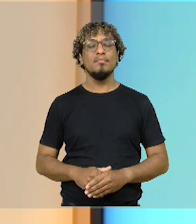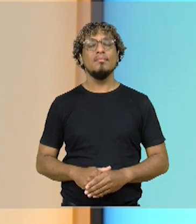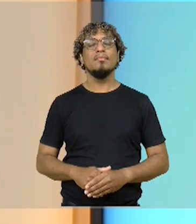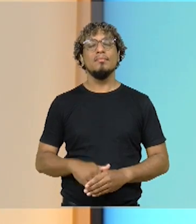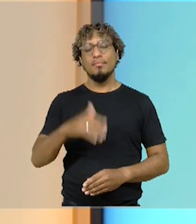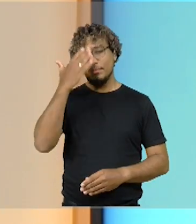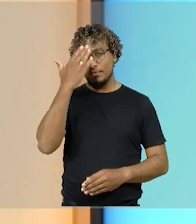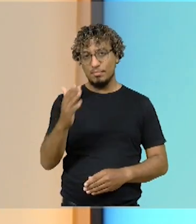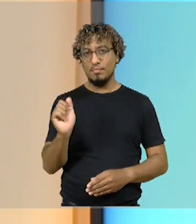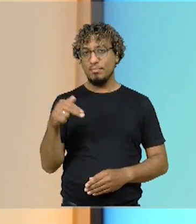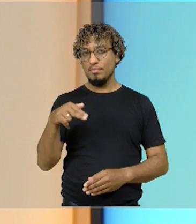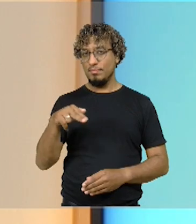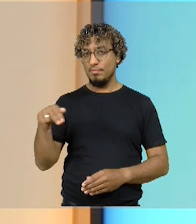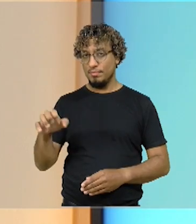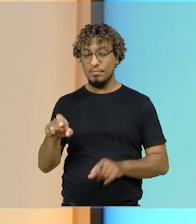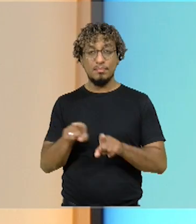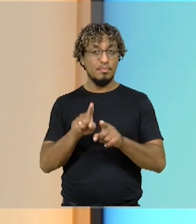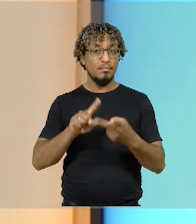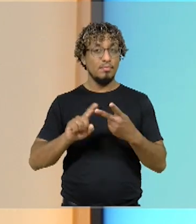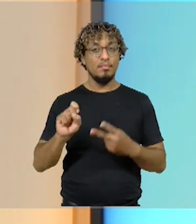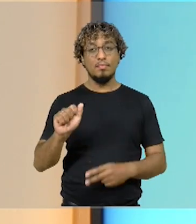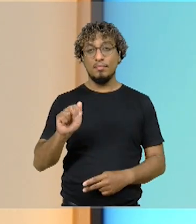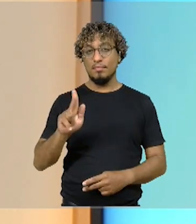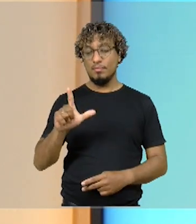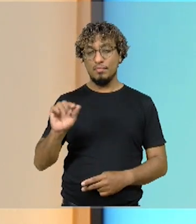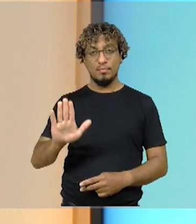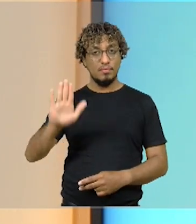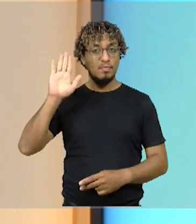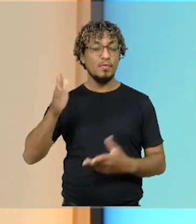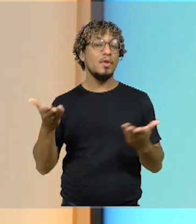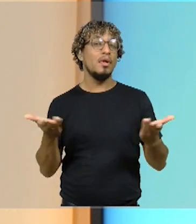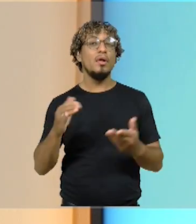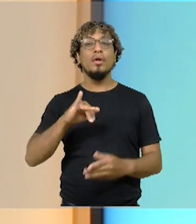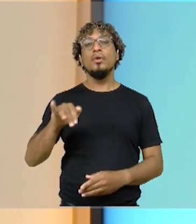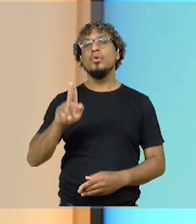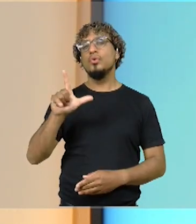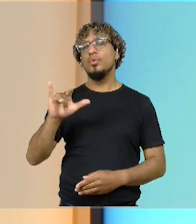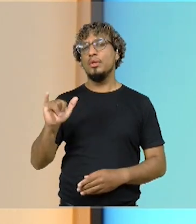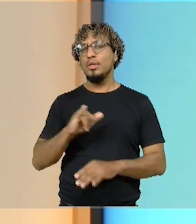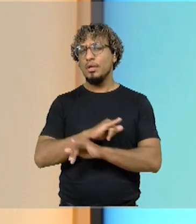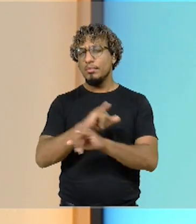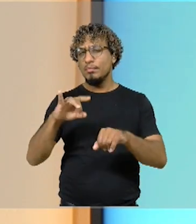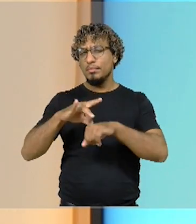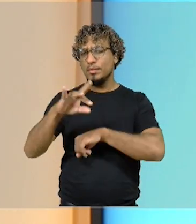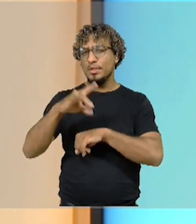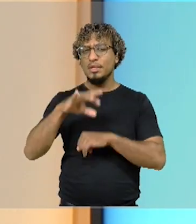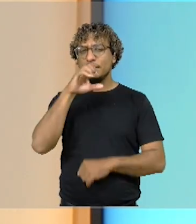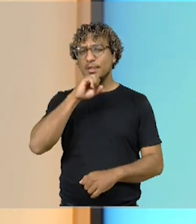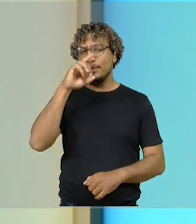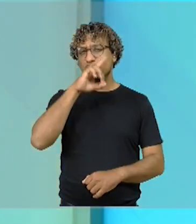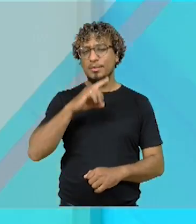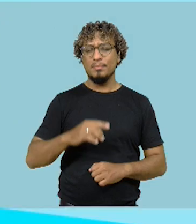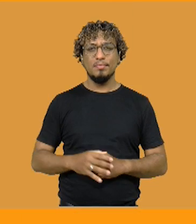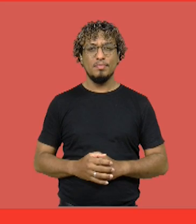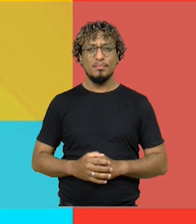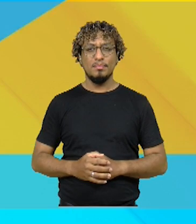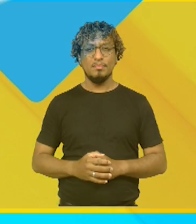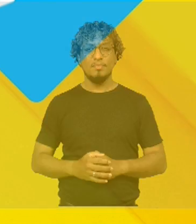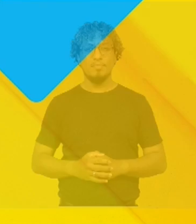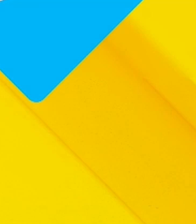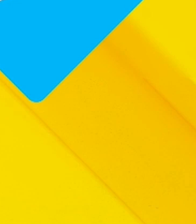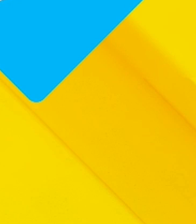você não tem o mesmo tempo de TV, você não tem os mesmos recursos, que é um absurdo para a gente colocar as nossas ideias. Então, no